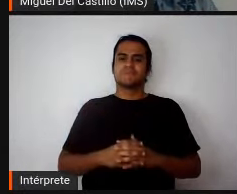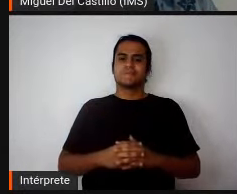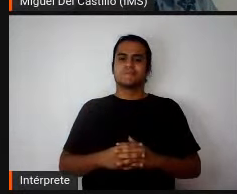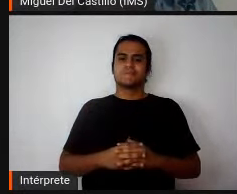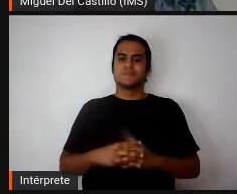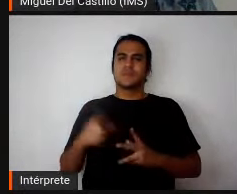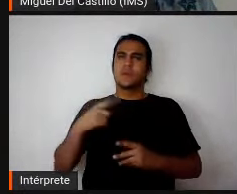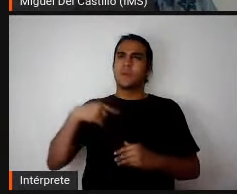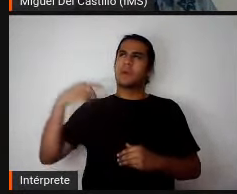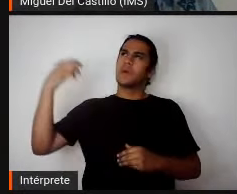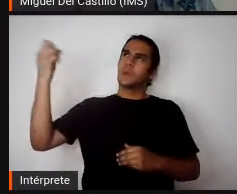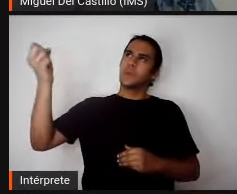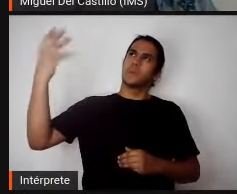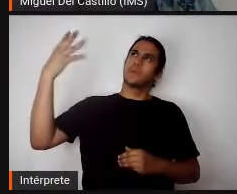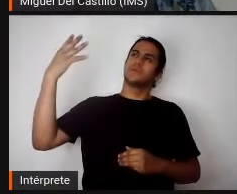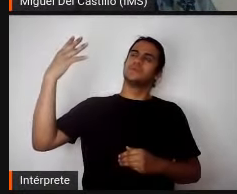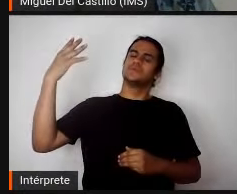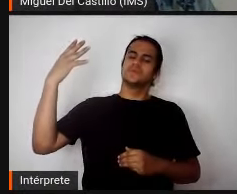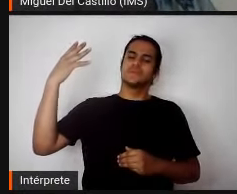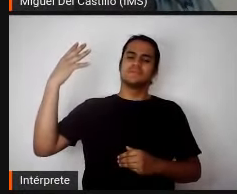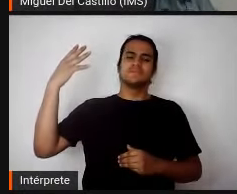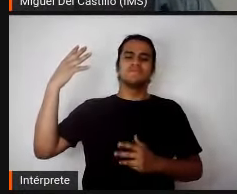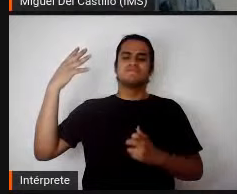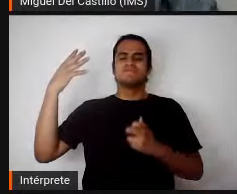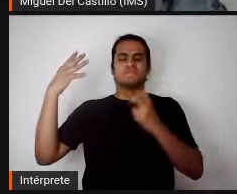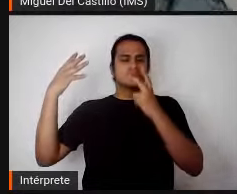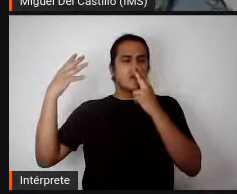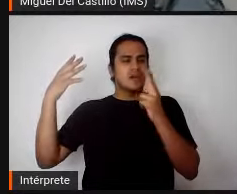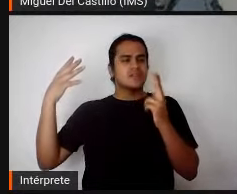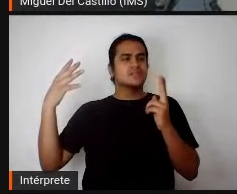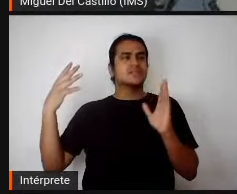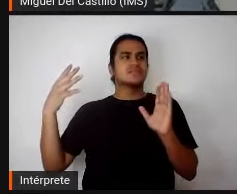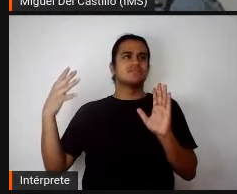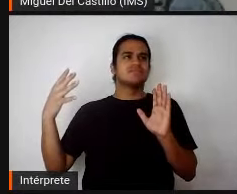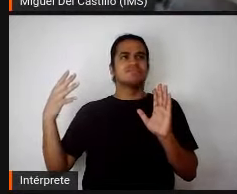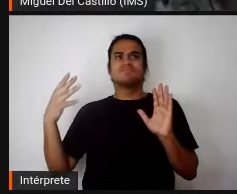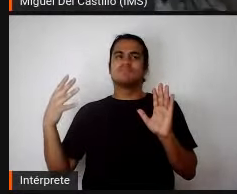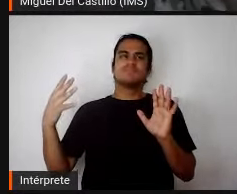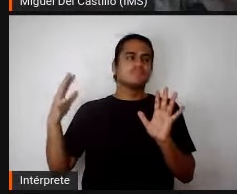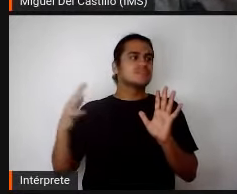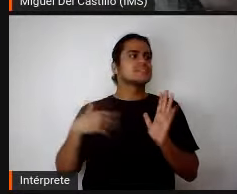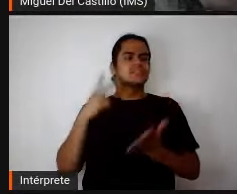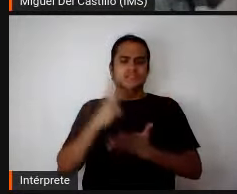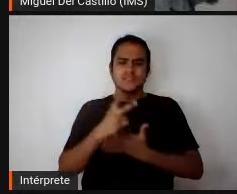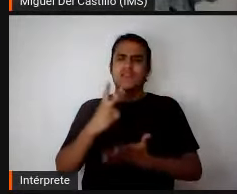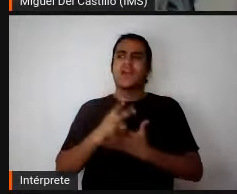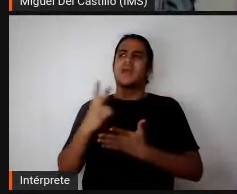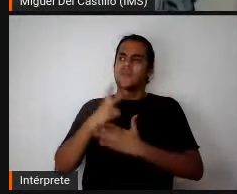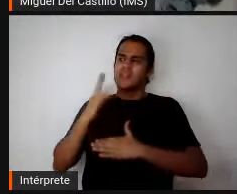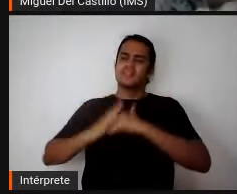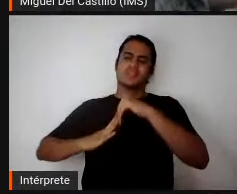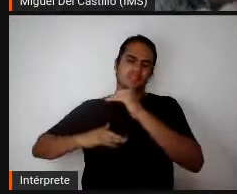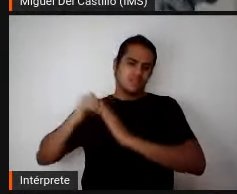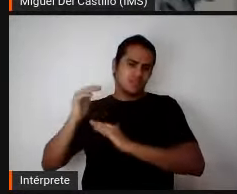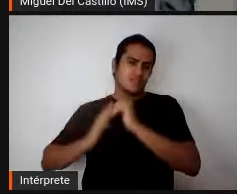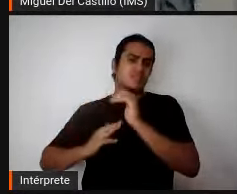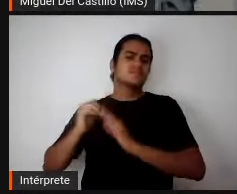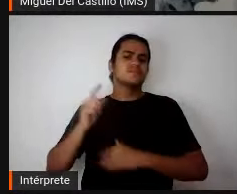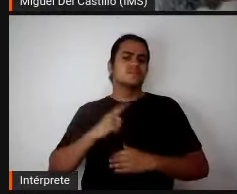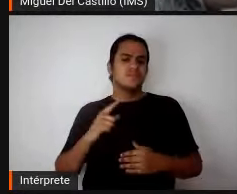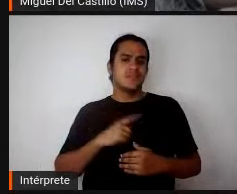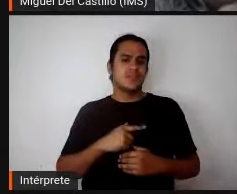uma luz, mas eu acho que eu sempre teve talento em com